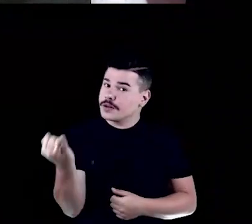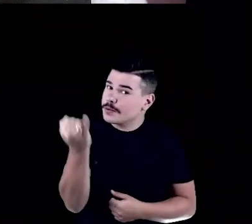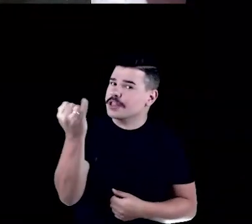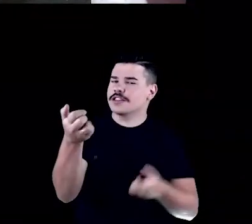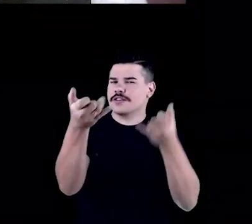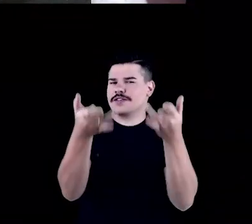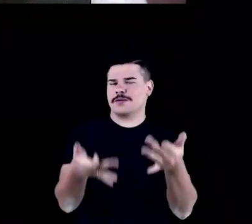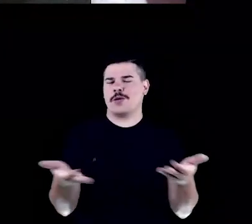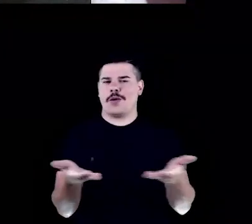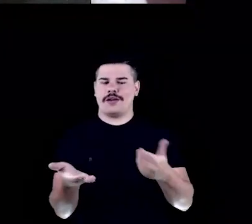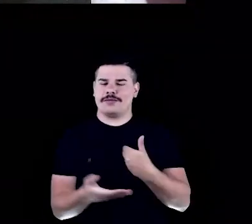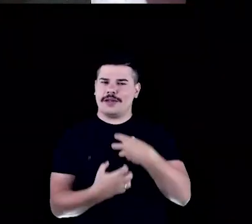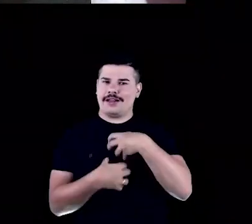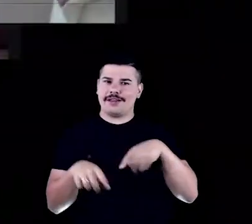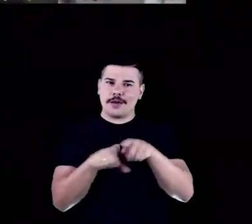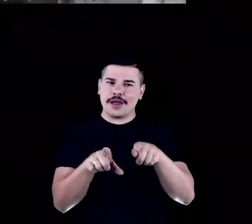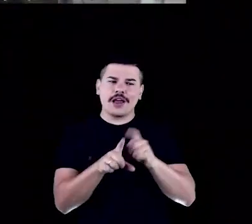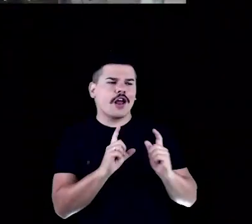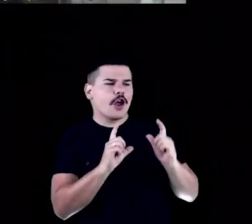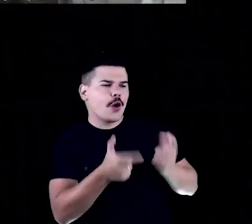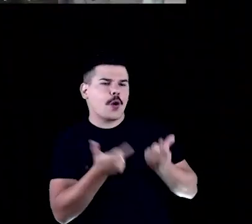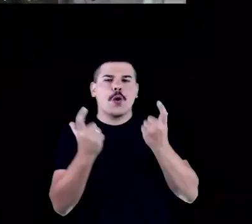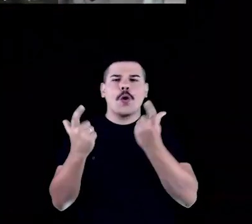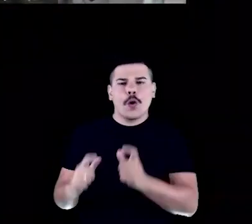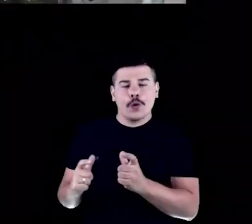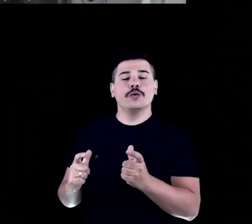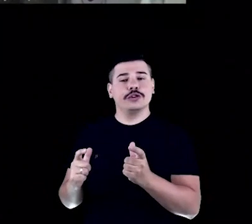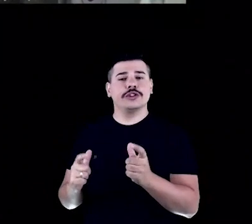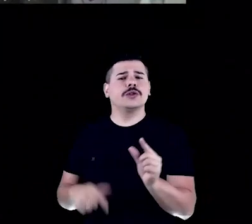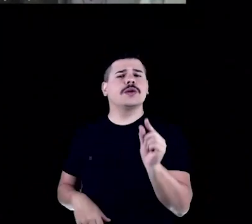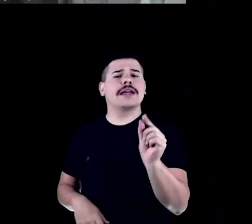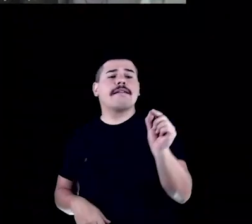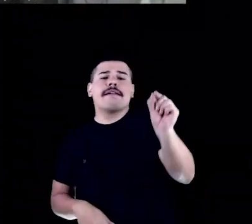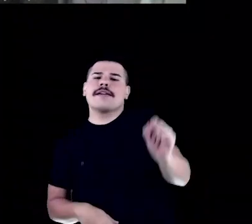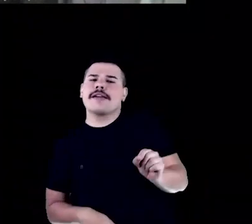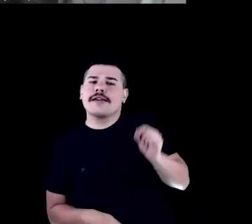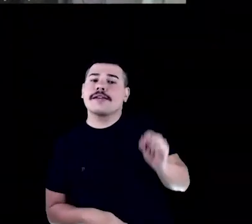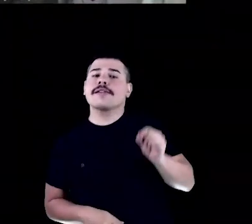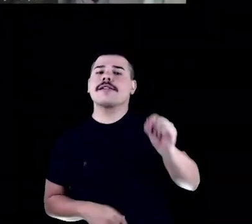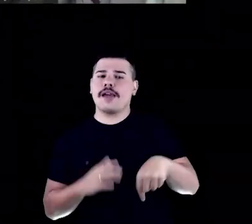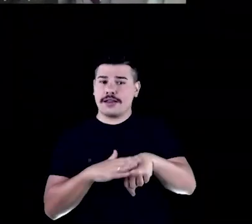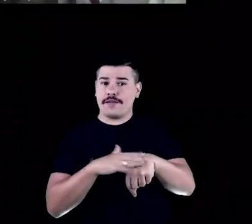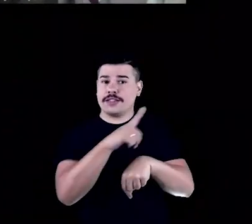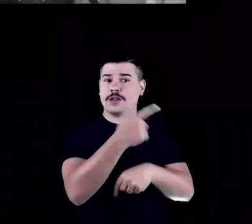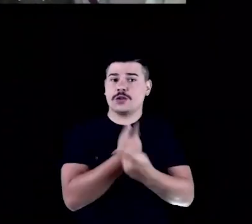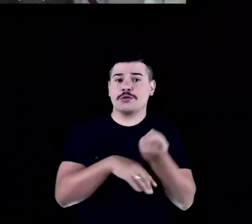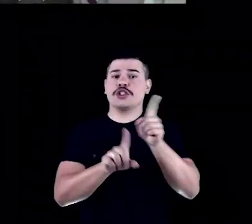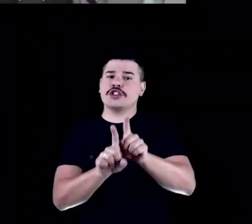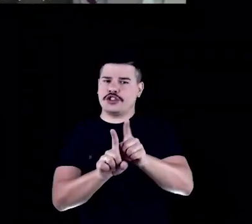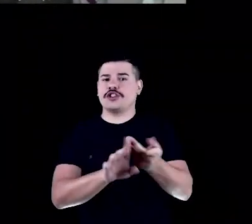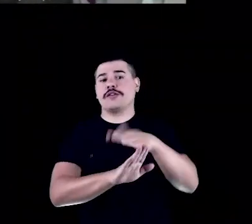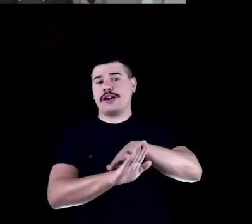coisa muito importante que ficou na sua fala para mim também, além do onde, é quem está produzindo